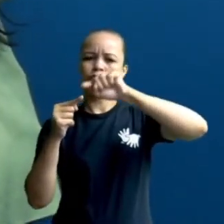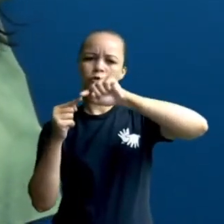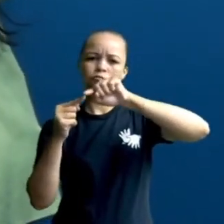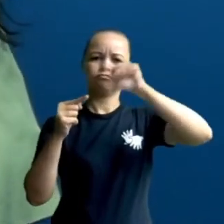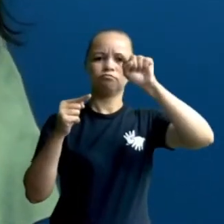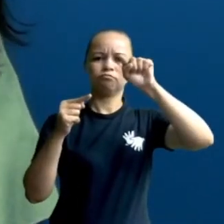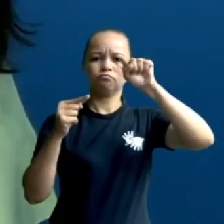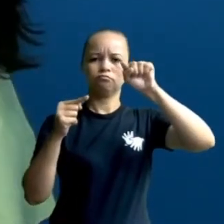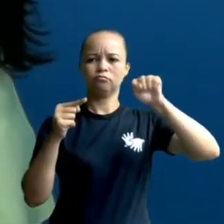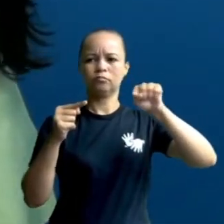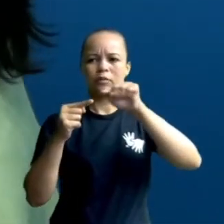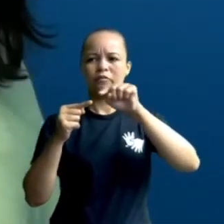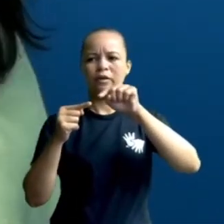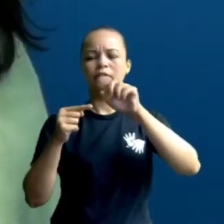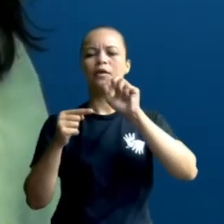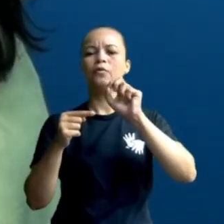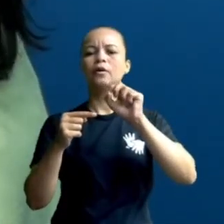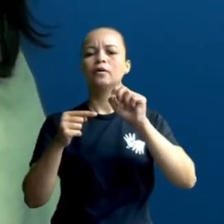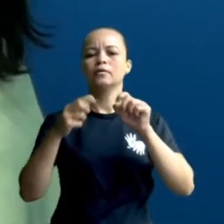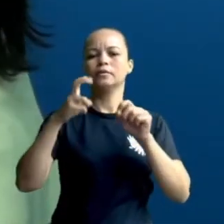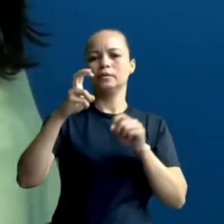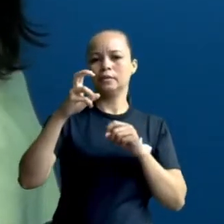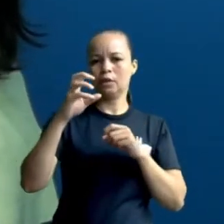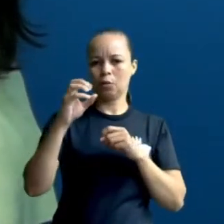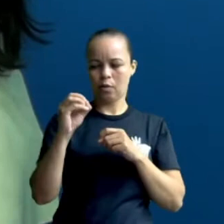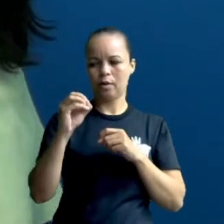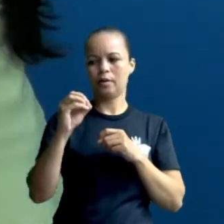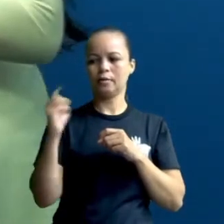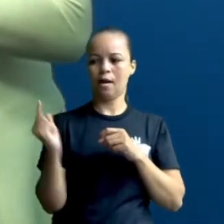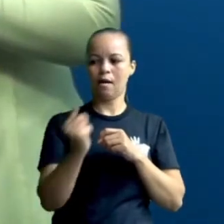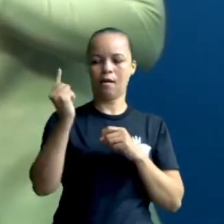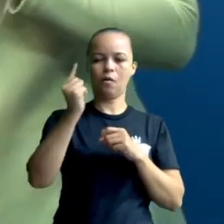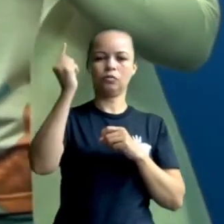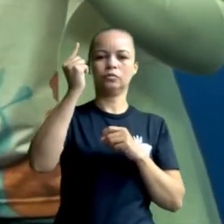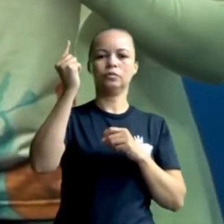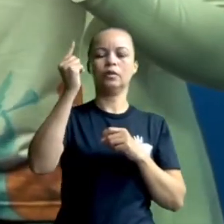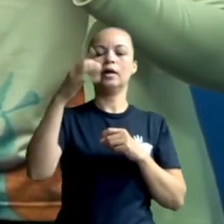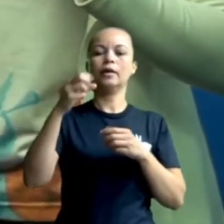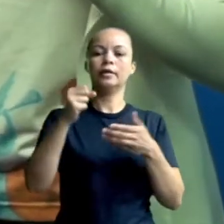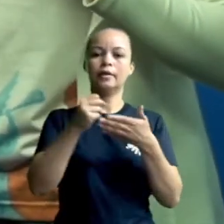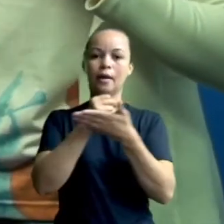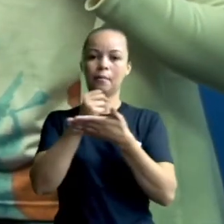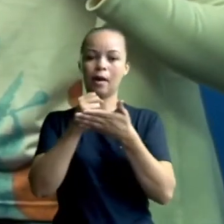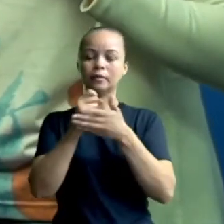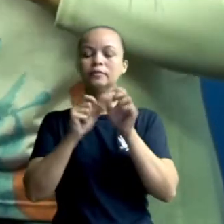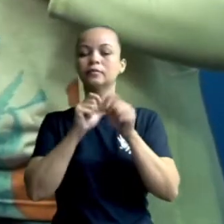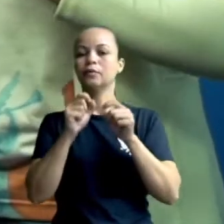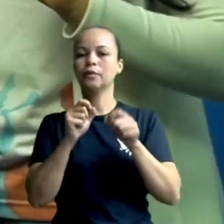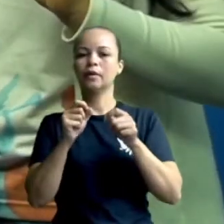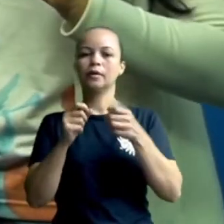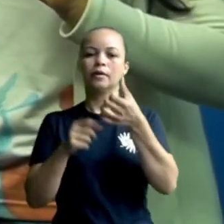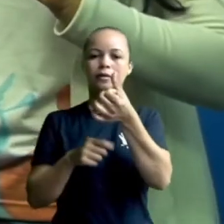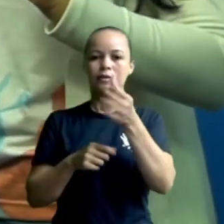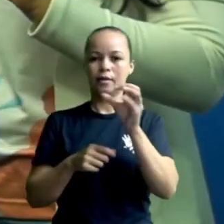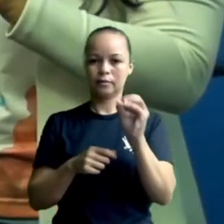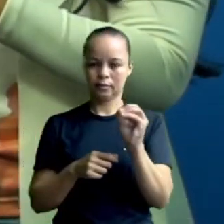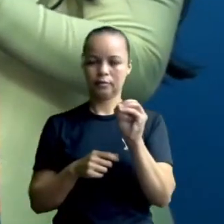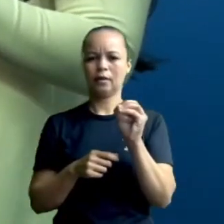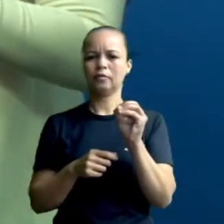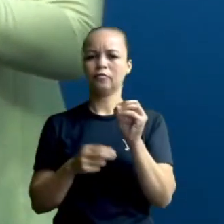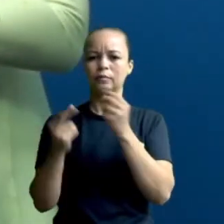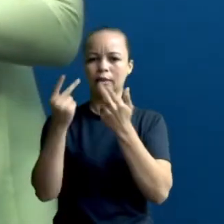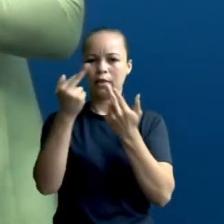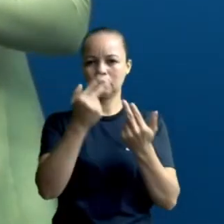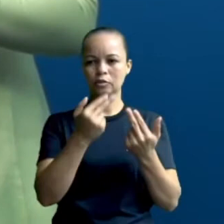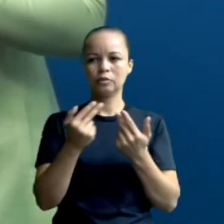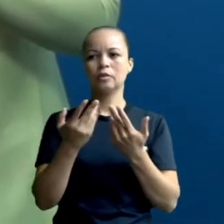vai ser 50 e a base vai ser 60, tá certo? Então, vão ter as mesmas